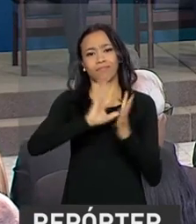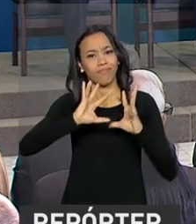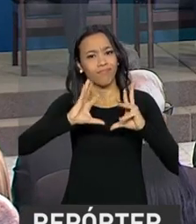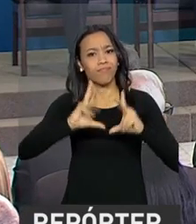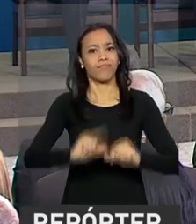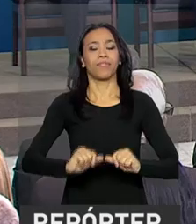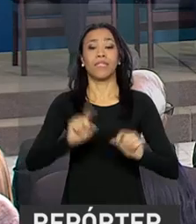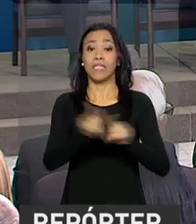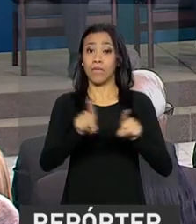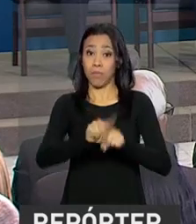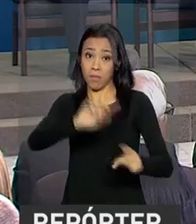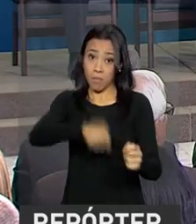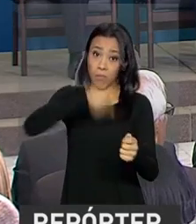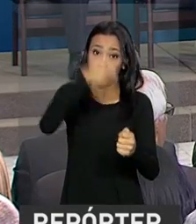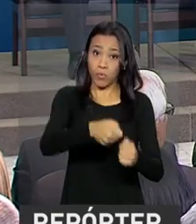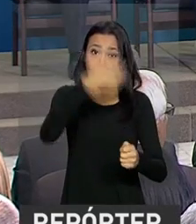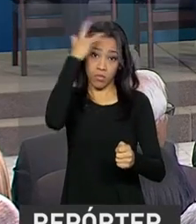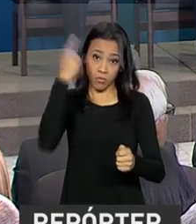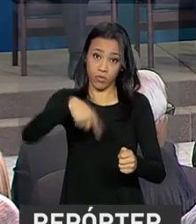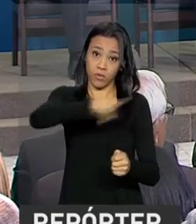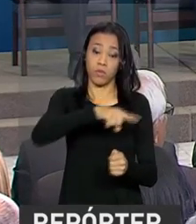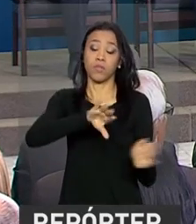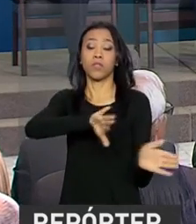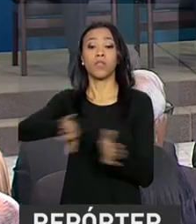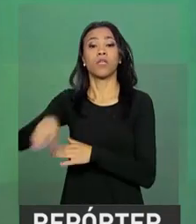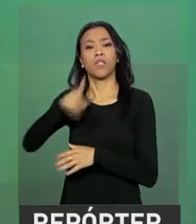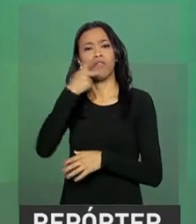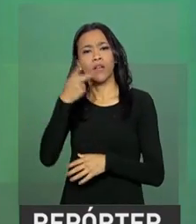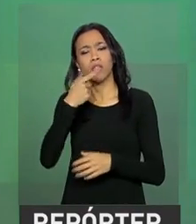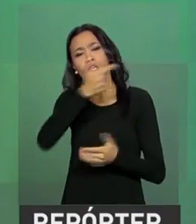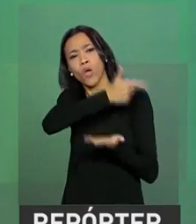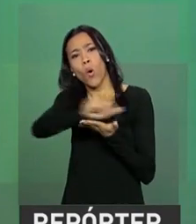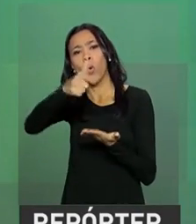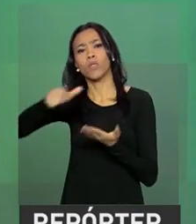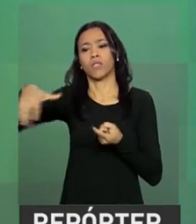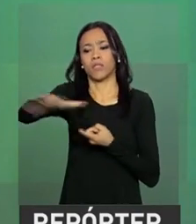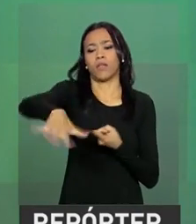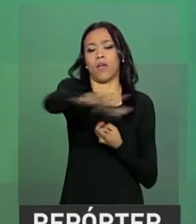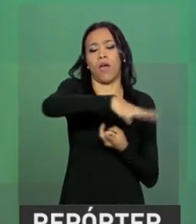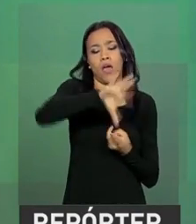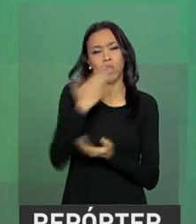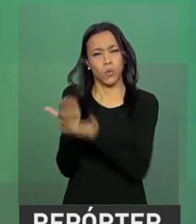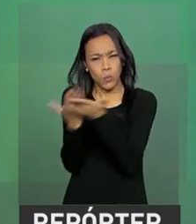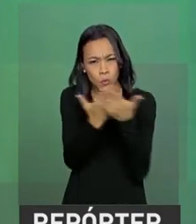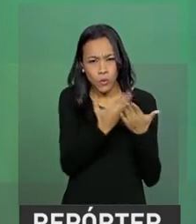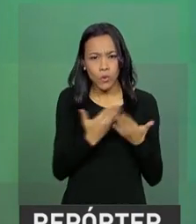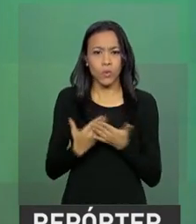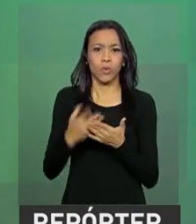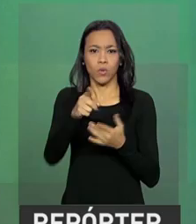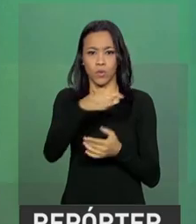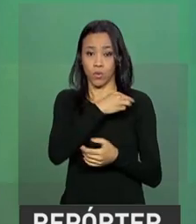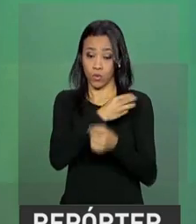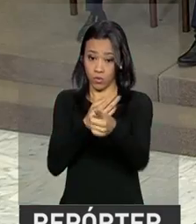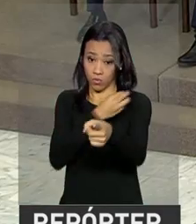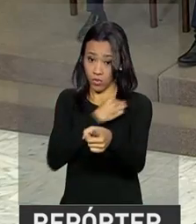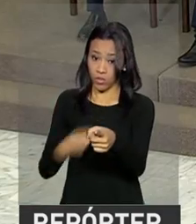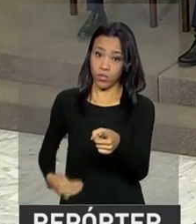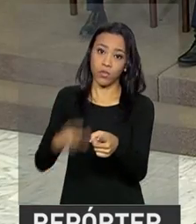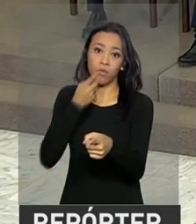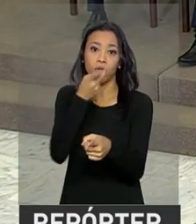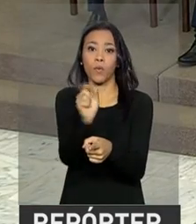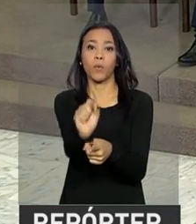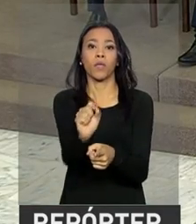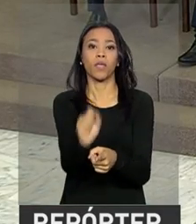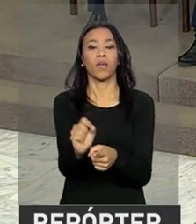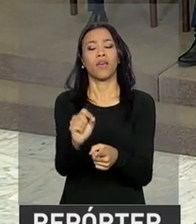modernizar e dar mais agilidade ao setor produtivo estão em estudo destacou o ministro da indústria comércio exterior e serviços